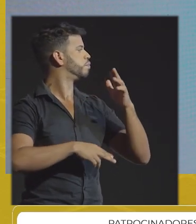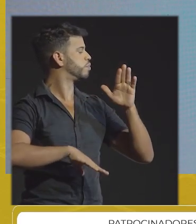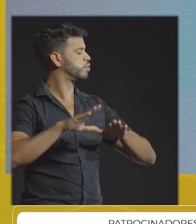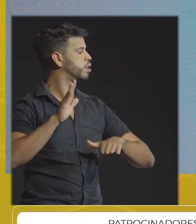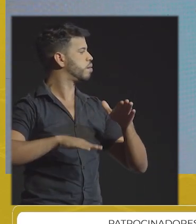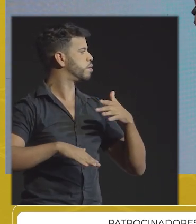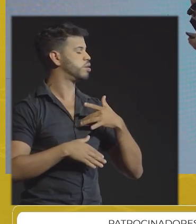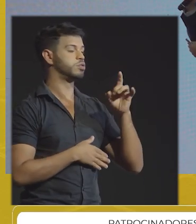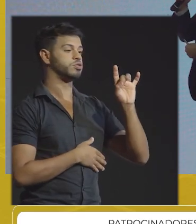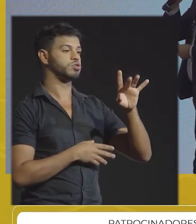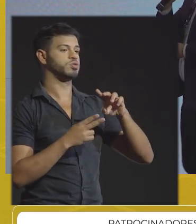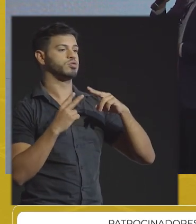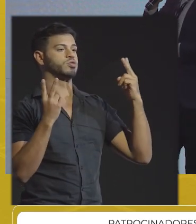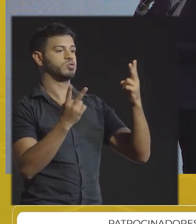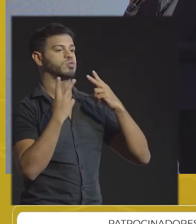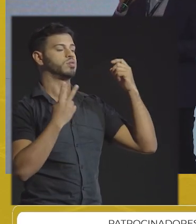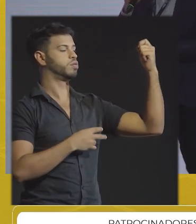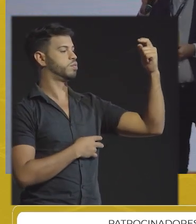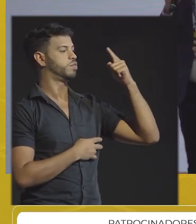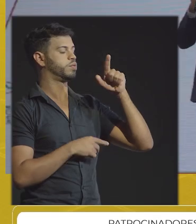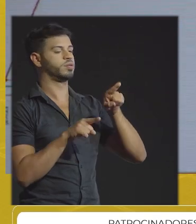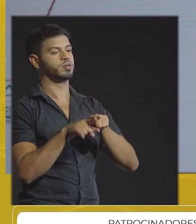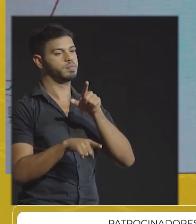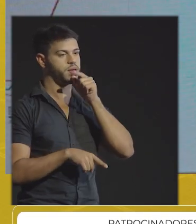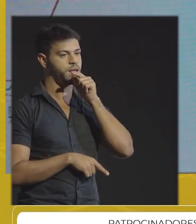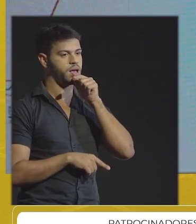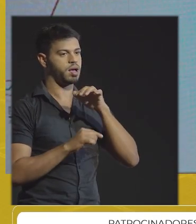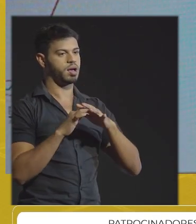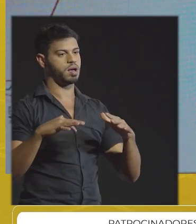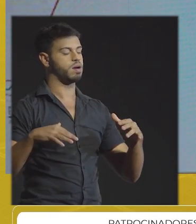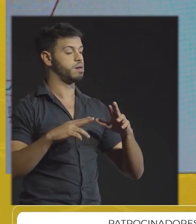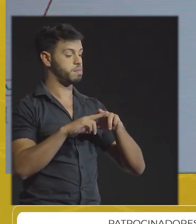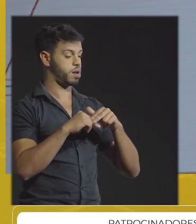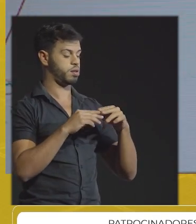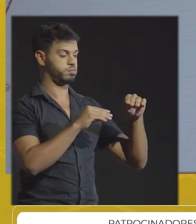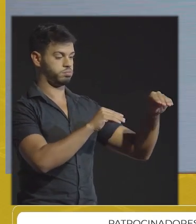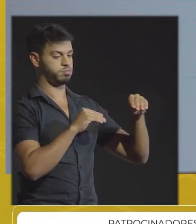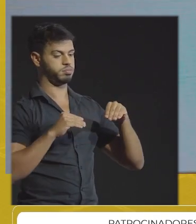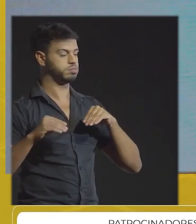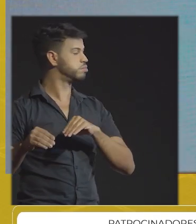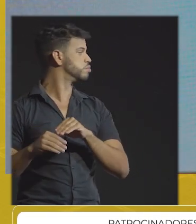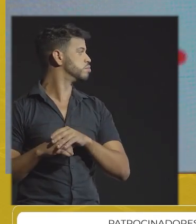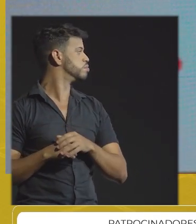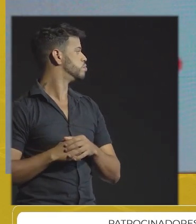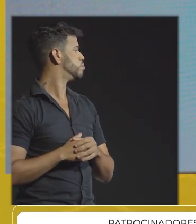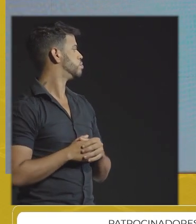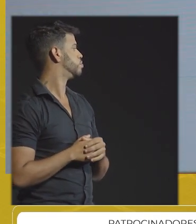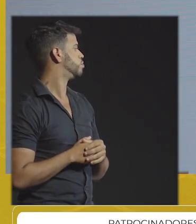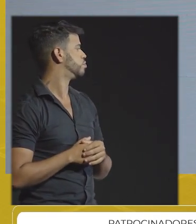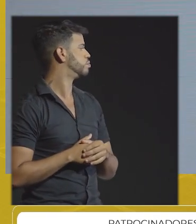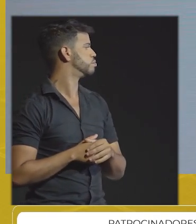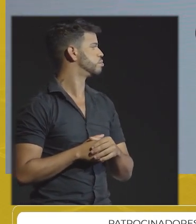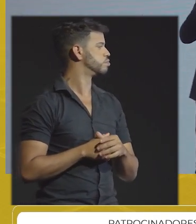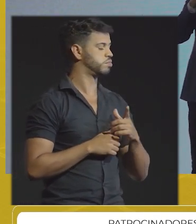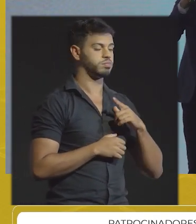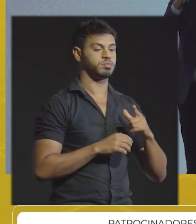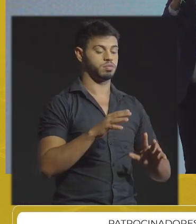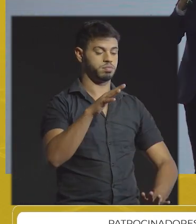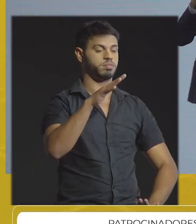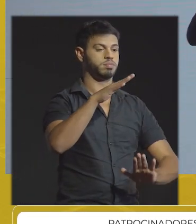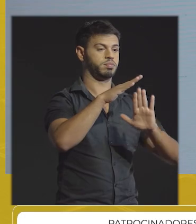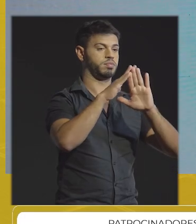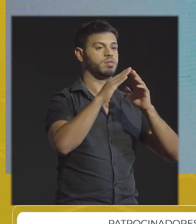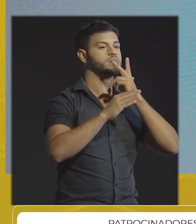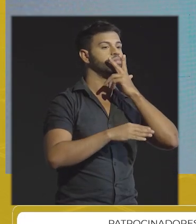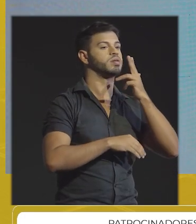de sol vento e água para ela sair pro pld sair do piso pro máximo